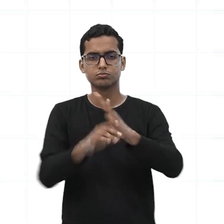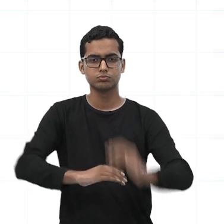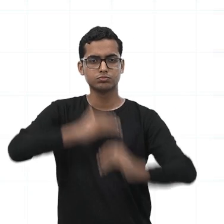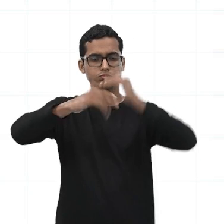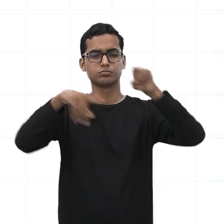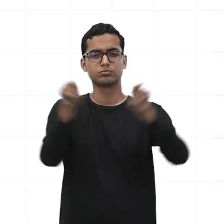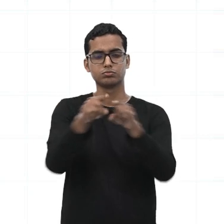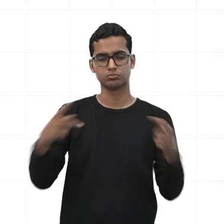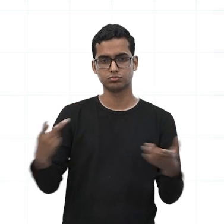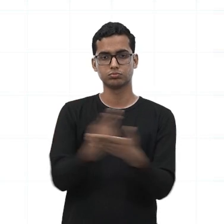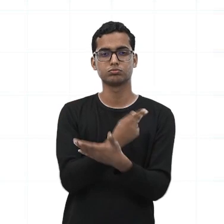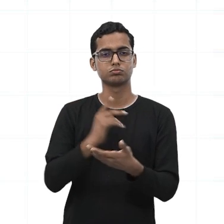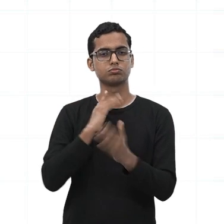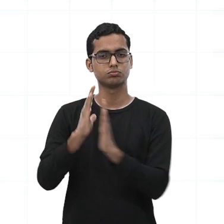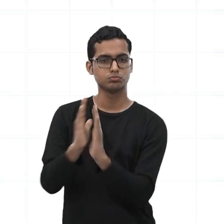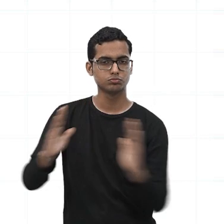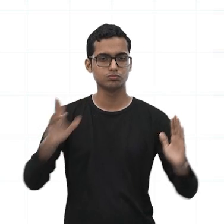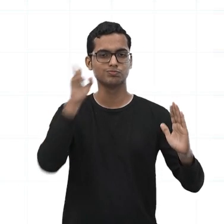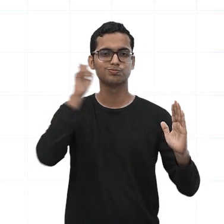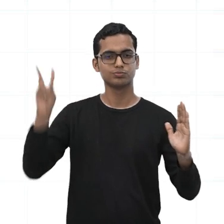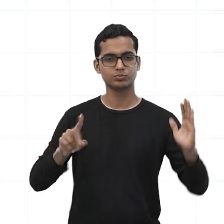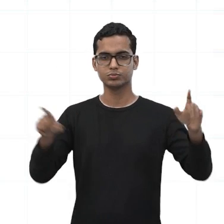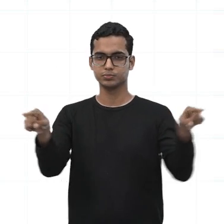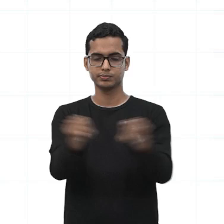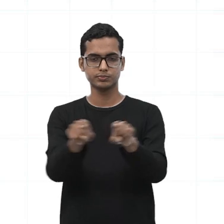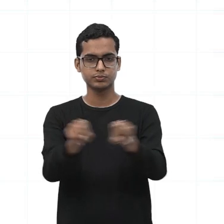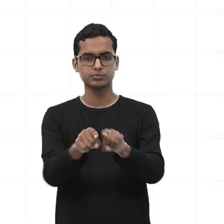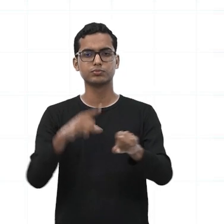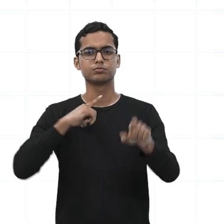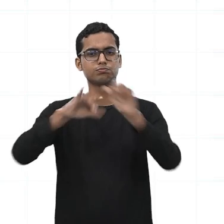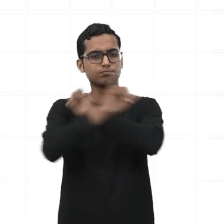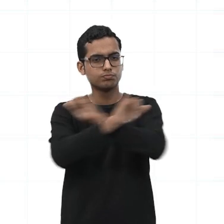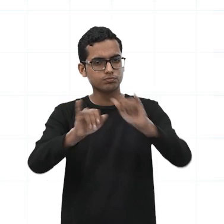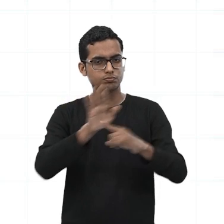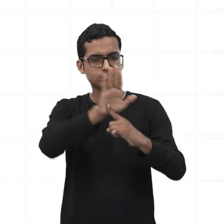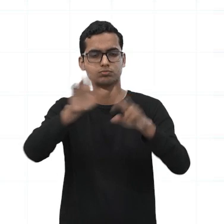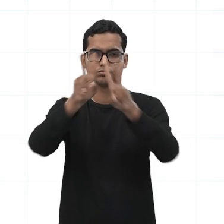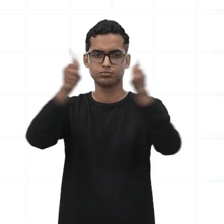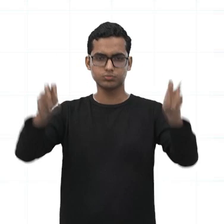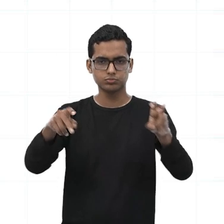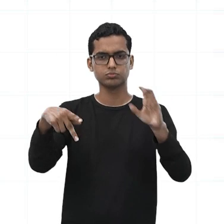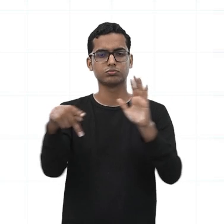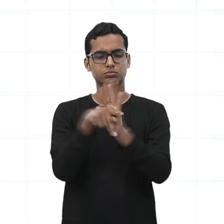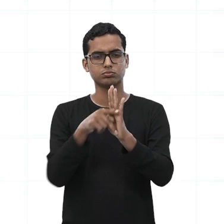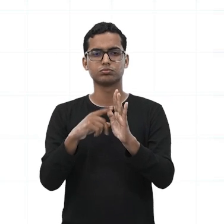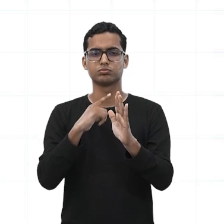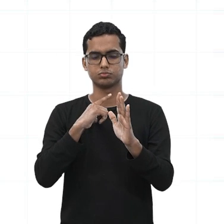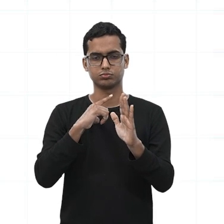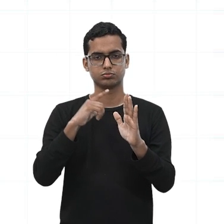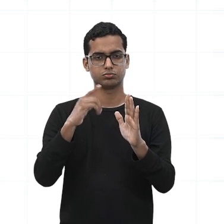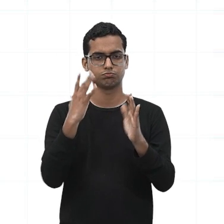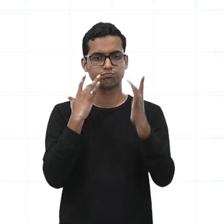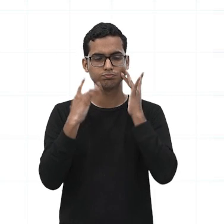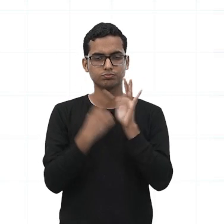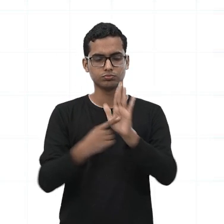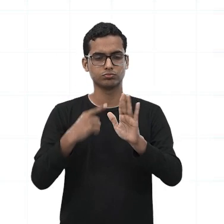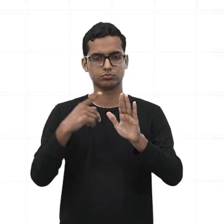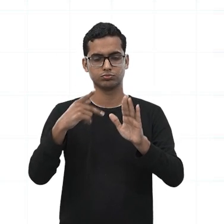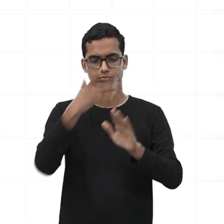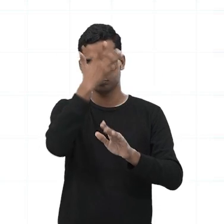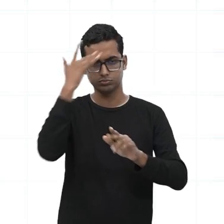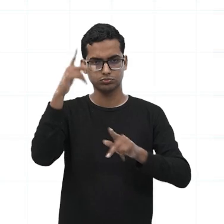para o desenvolvimento da trama e para transmitir as mensagens e temas